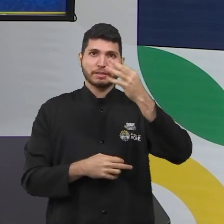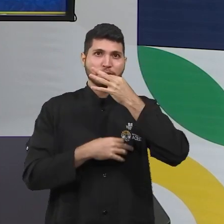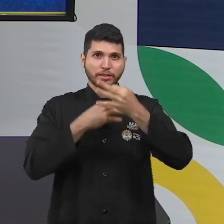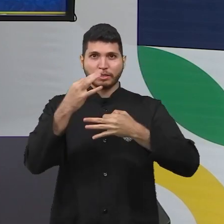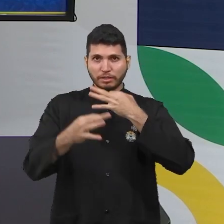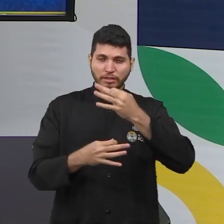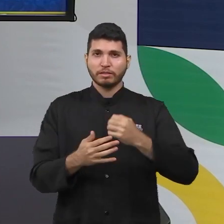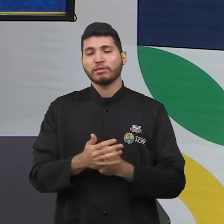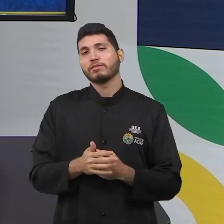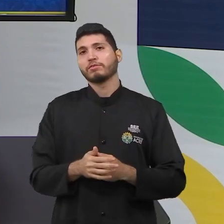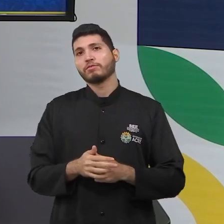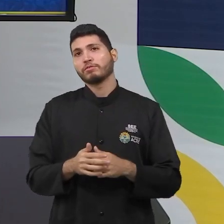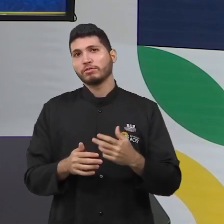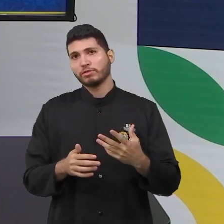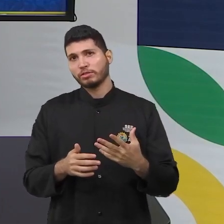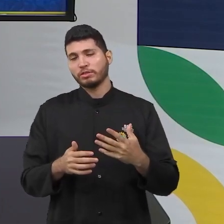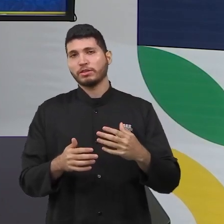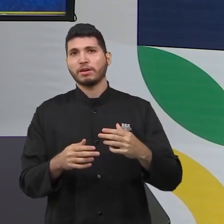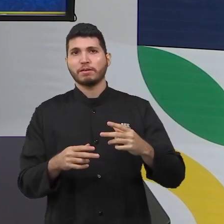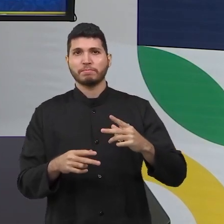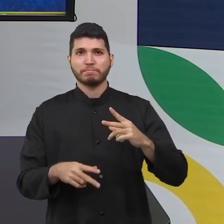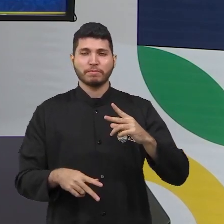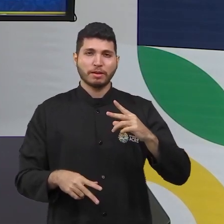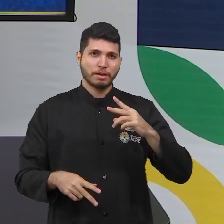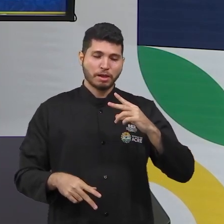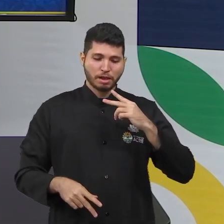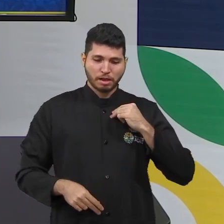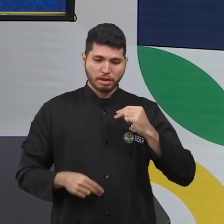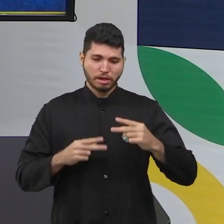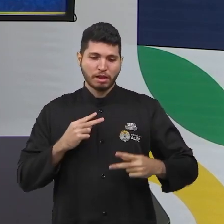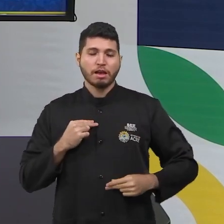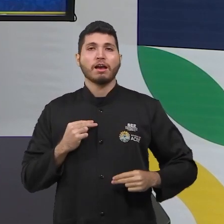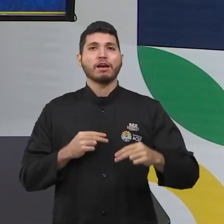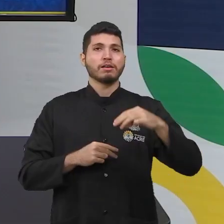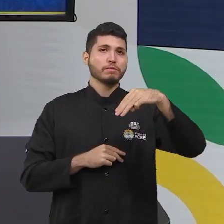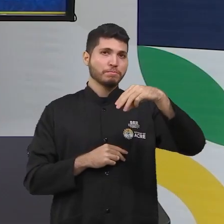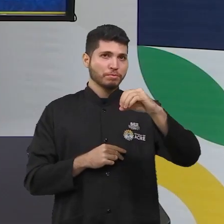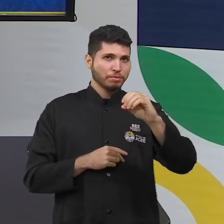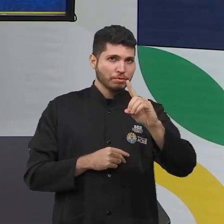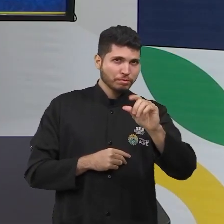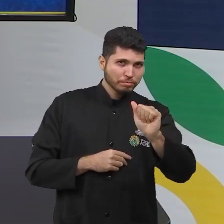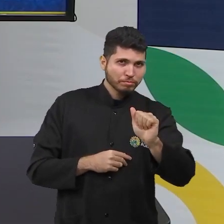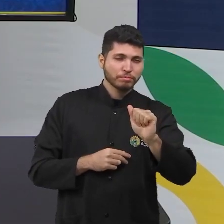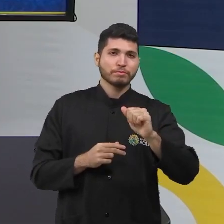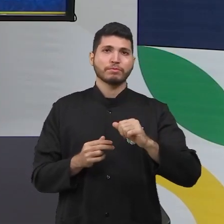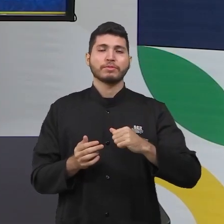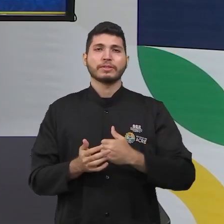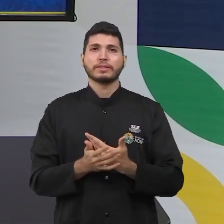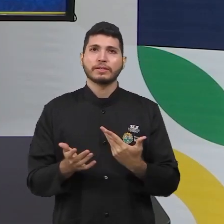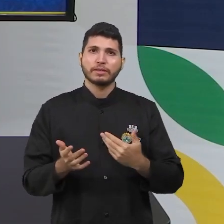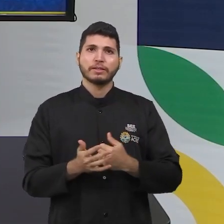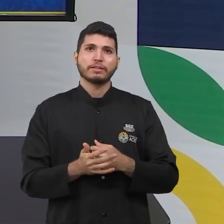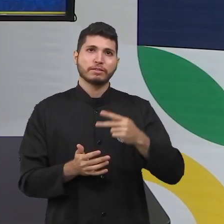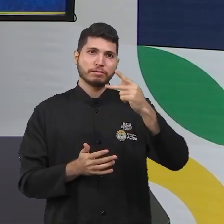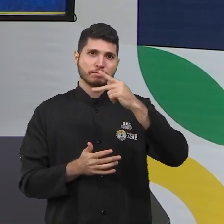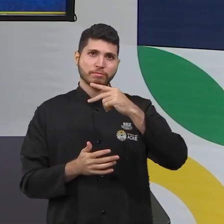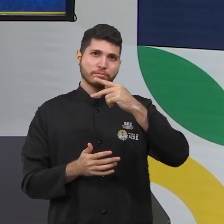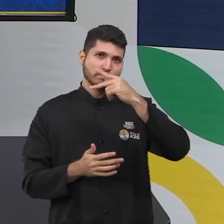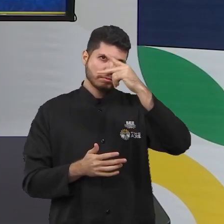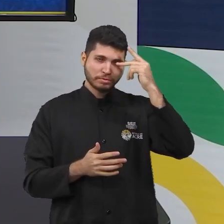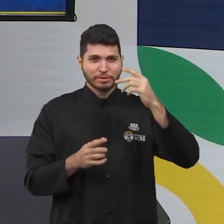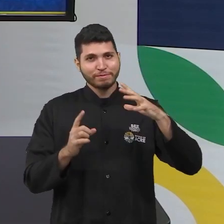de moda, né, da visualidade. A sociedade ela gosta de se ver na televisão a partir dos personagens